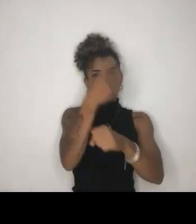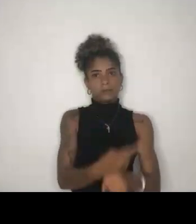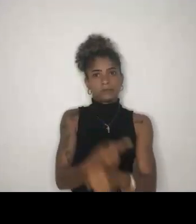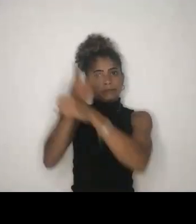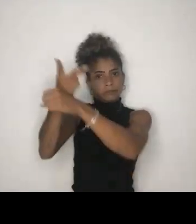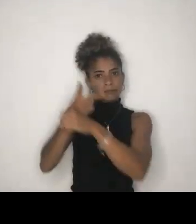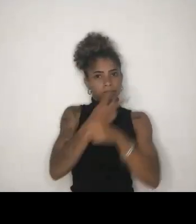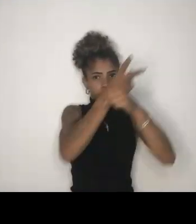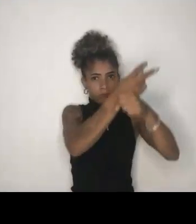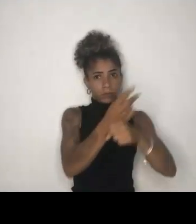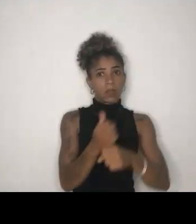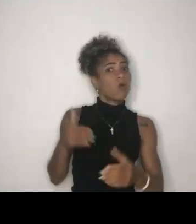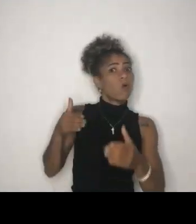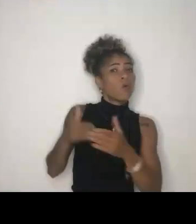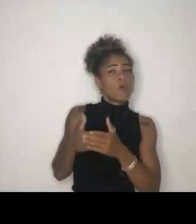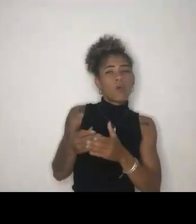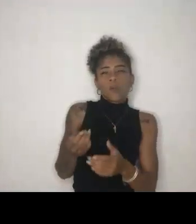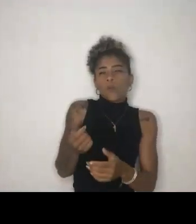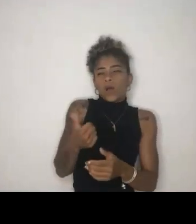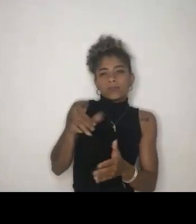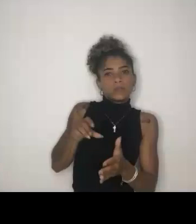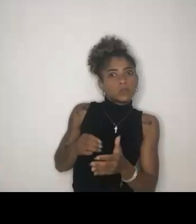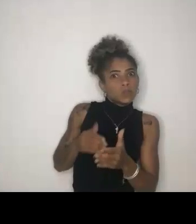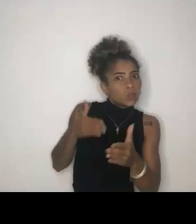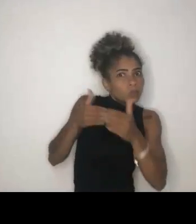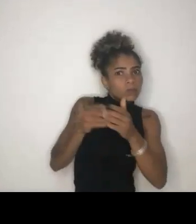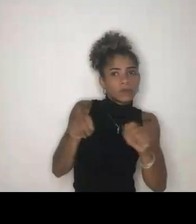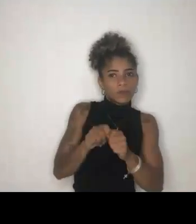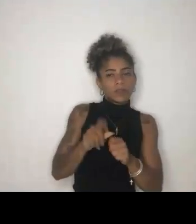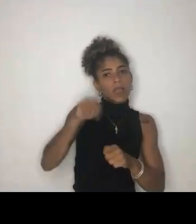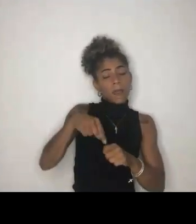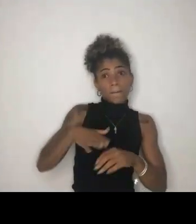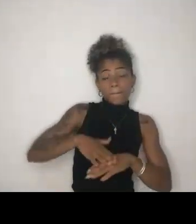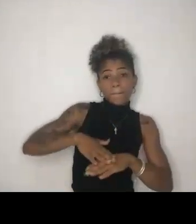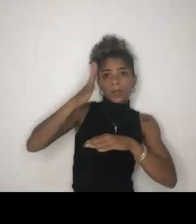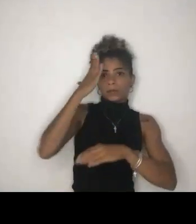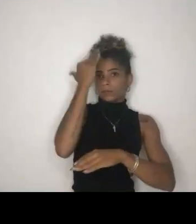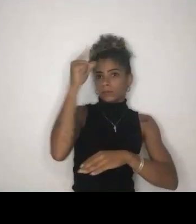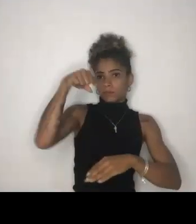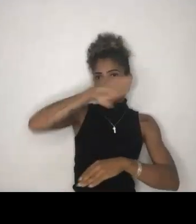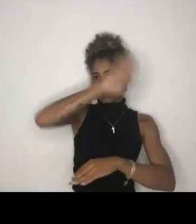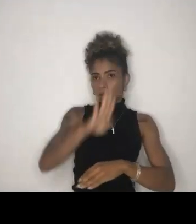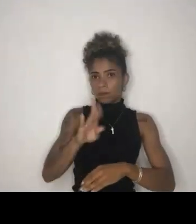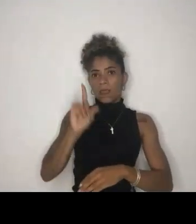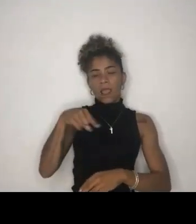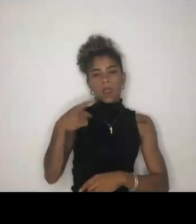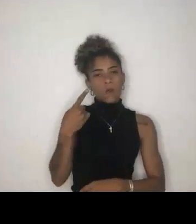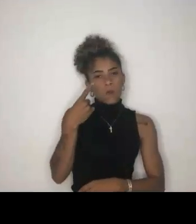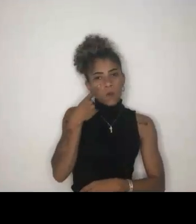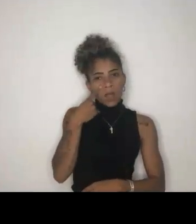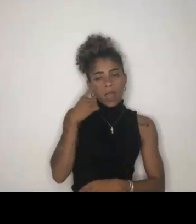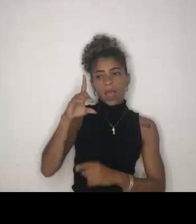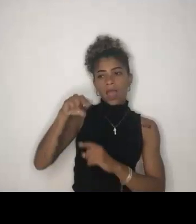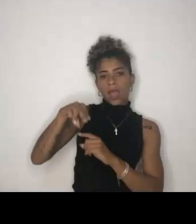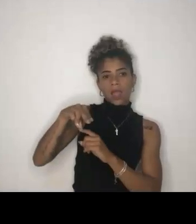a gente ganhou foi o documentário mais premiado do Brasil no exterior que foi o olhar Denise ganhou 20